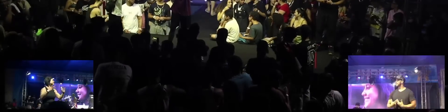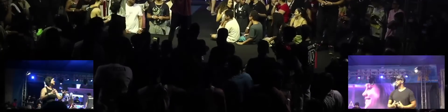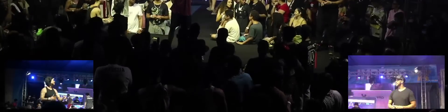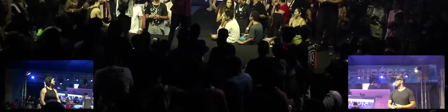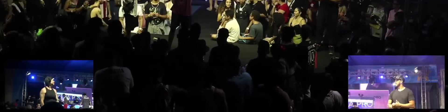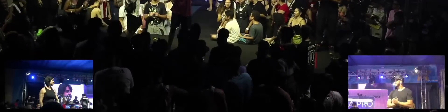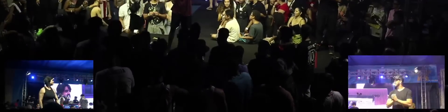Botija de gás com capa Botija